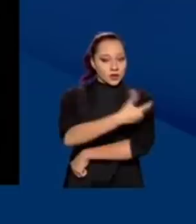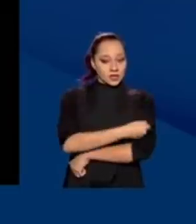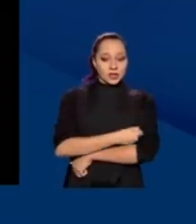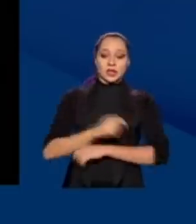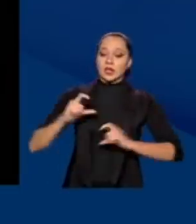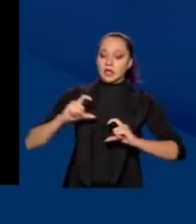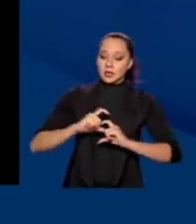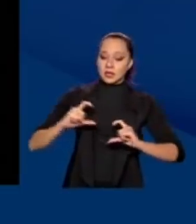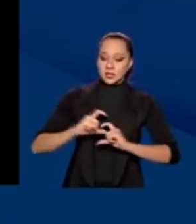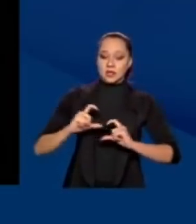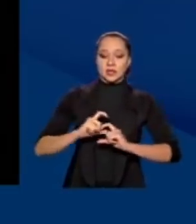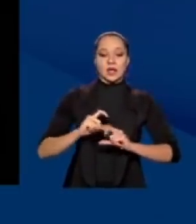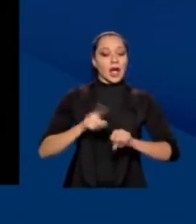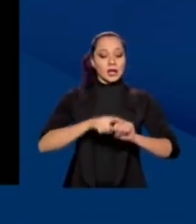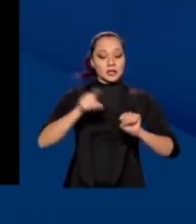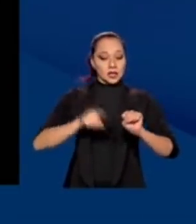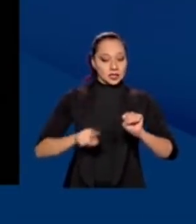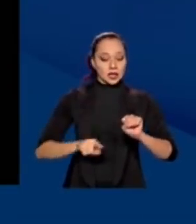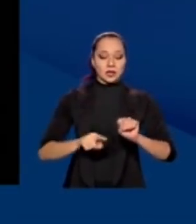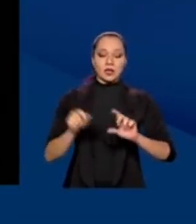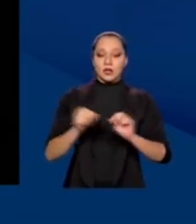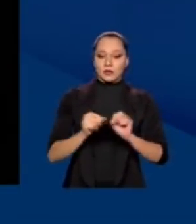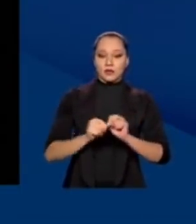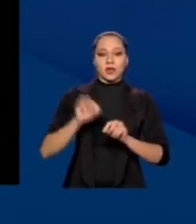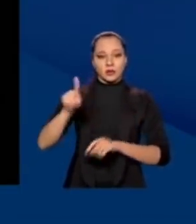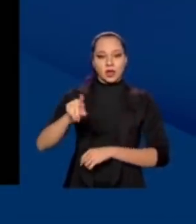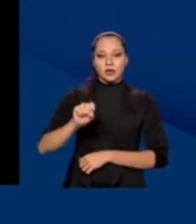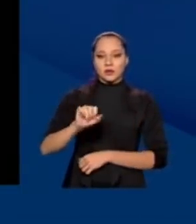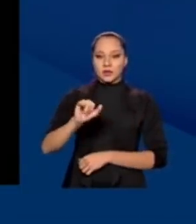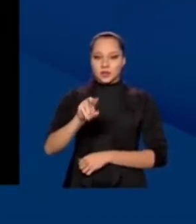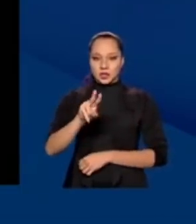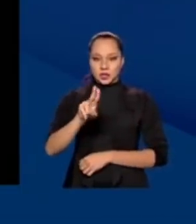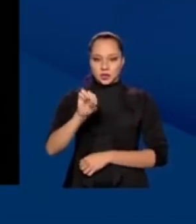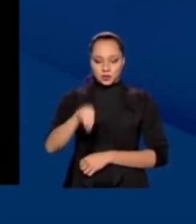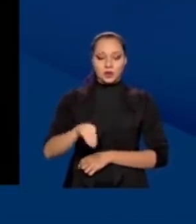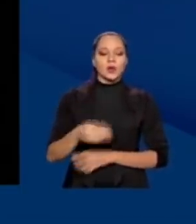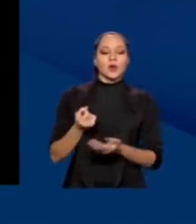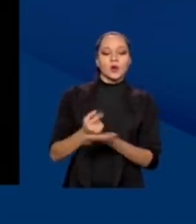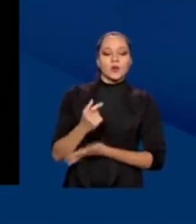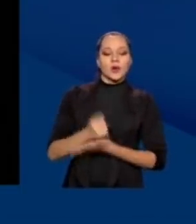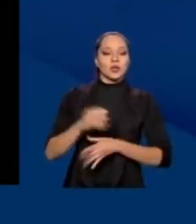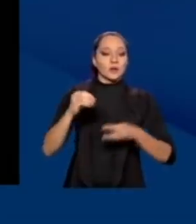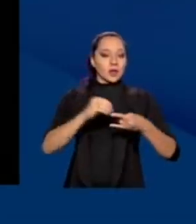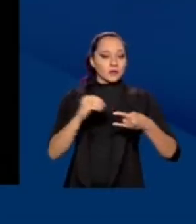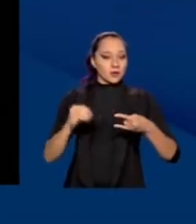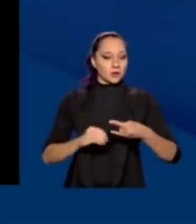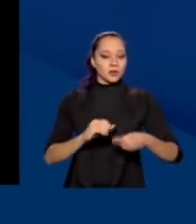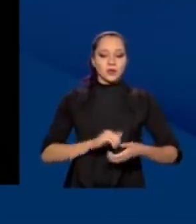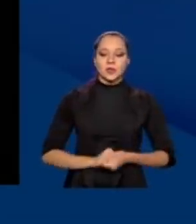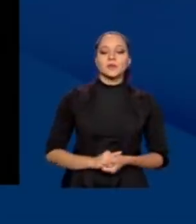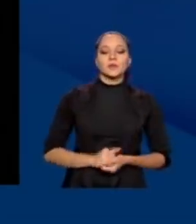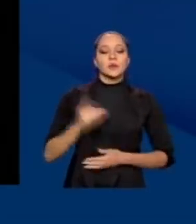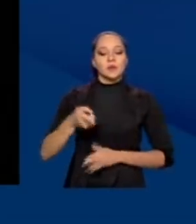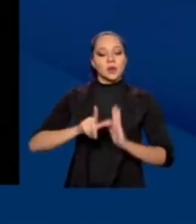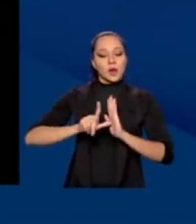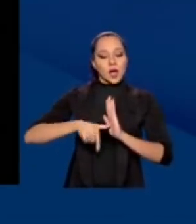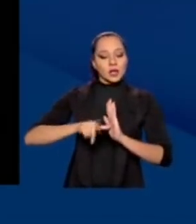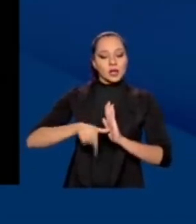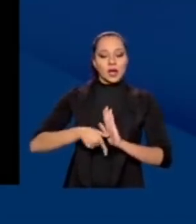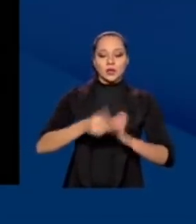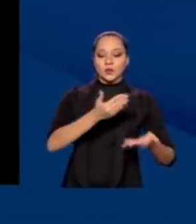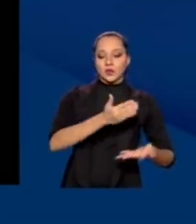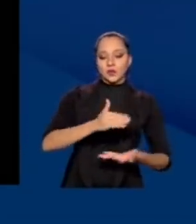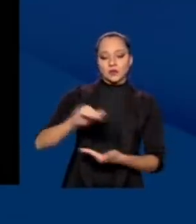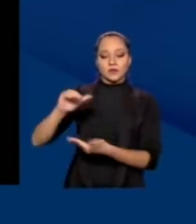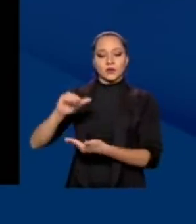da AstraZeneca Oxford, produzidas no Serum Institute, adquiridas pela Fiocruz, em virtude do atraso de